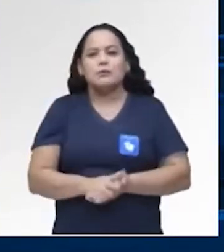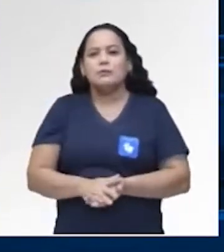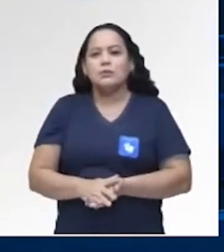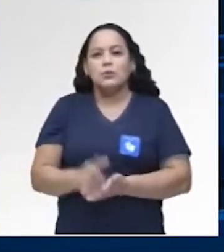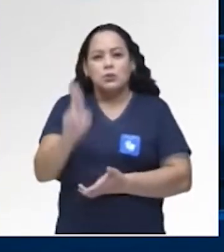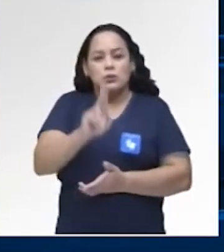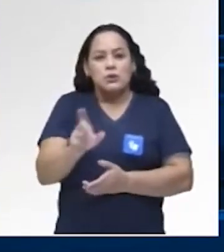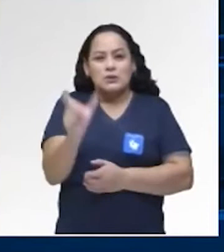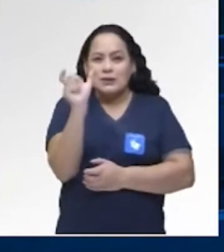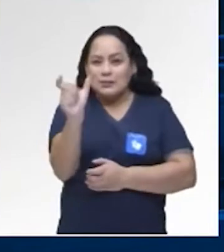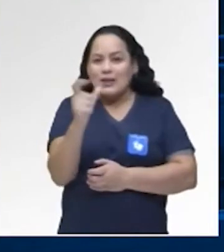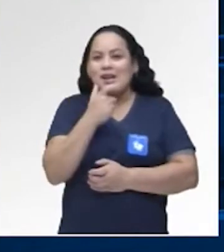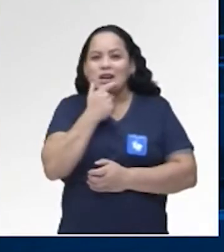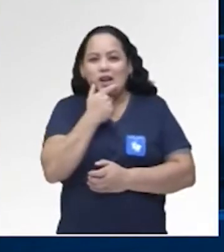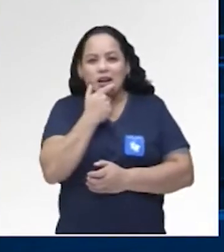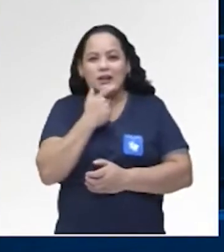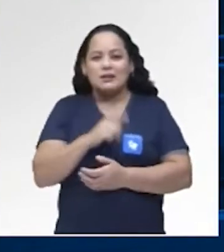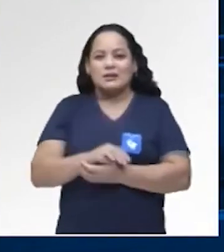to.